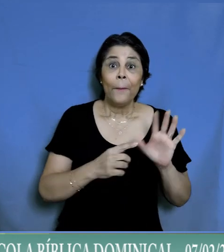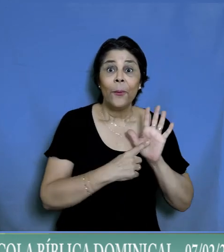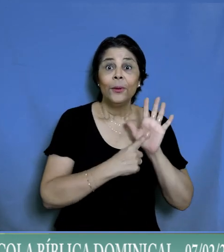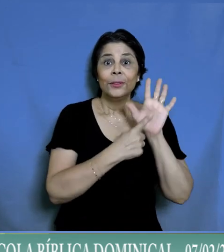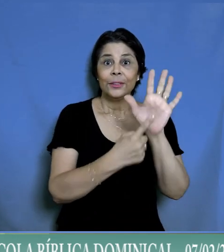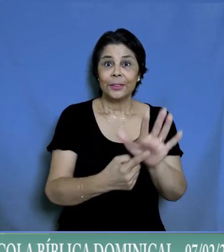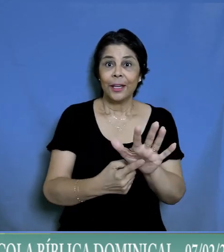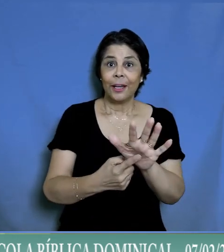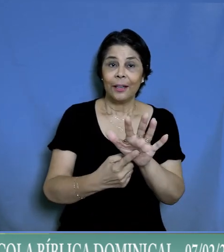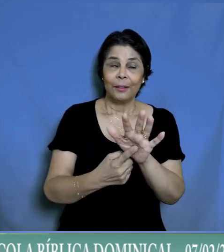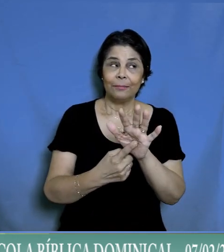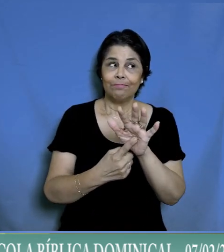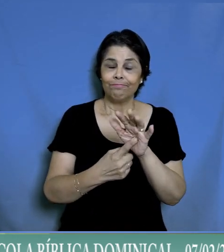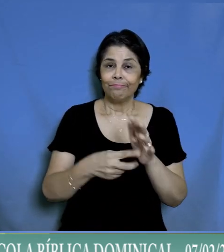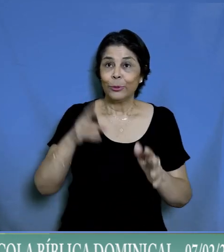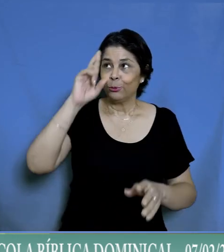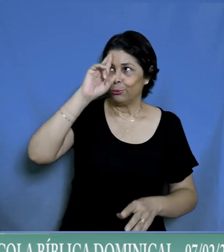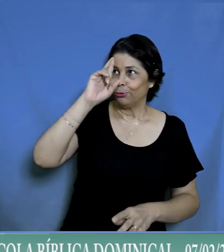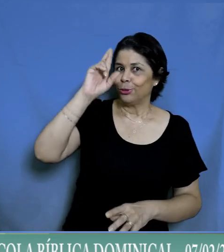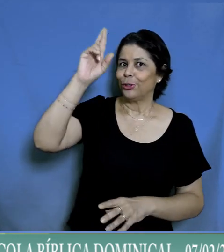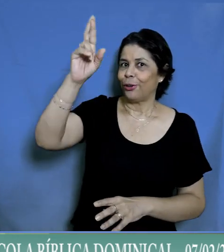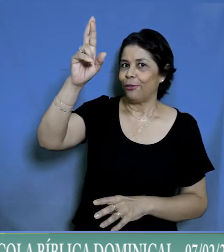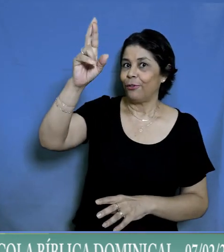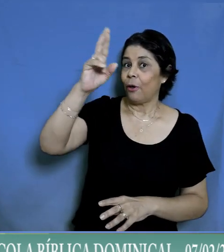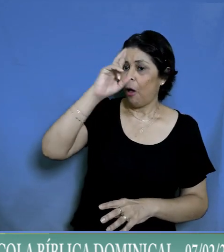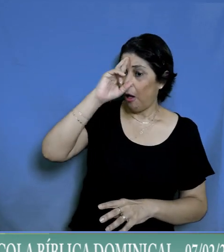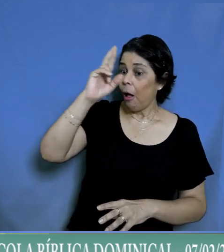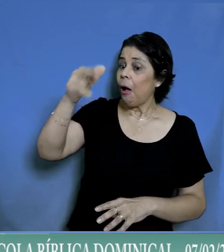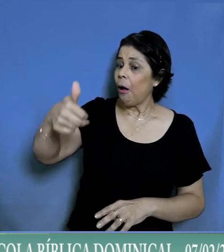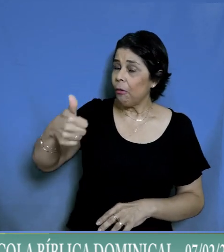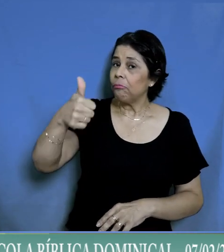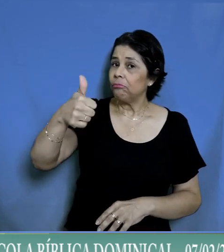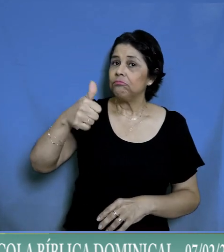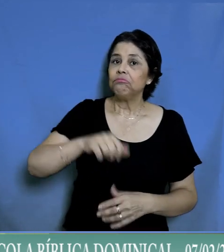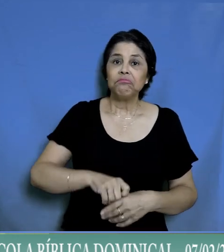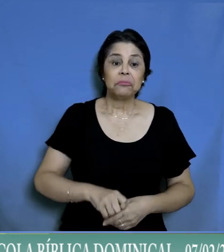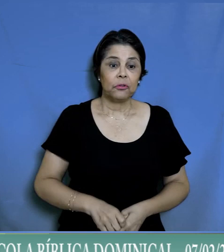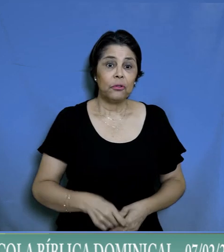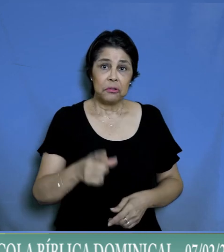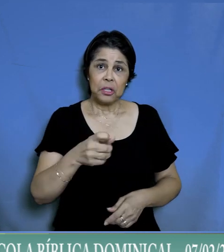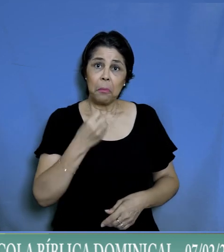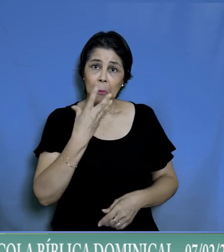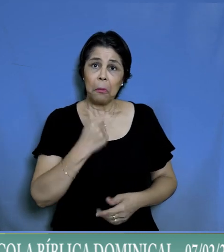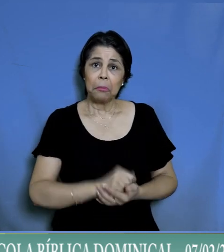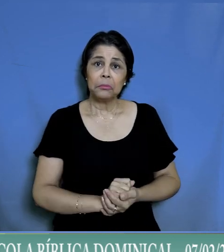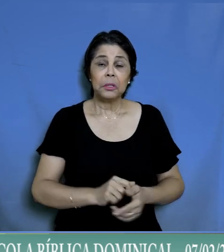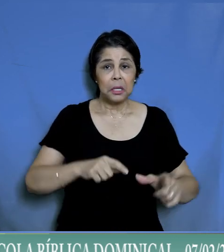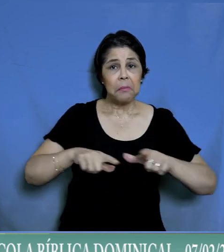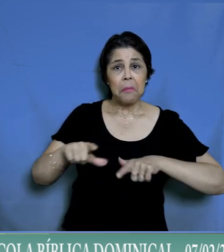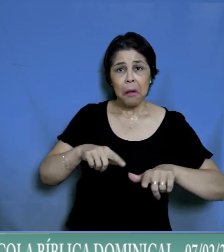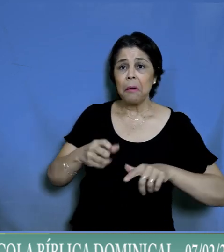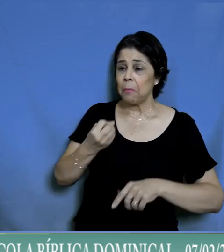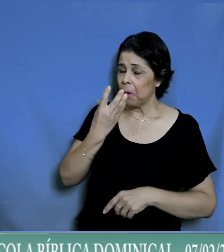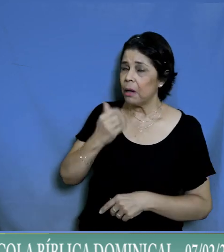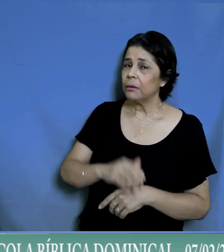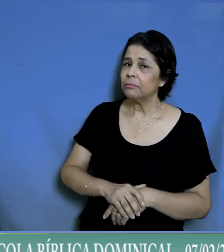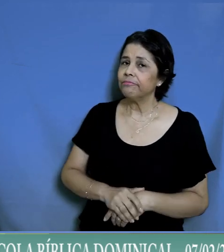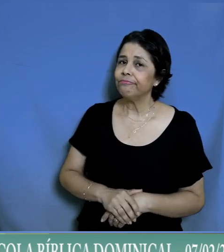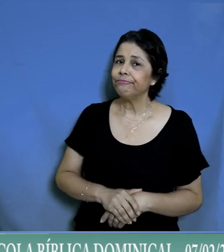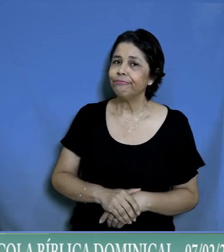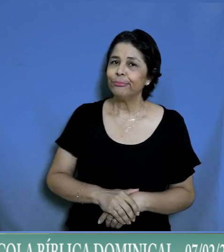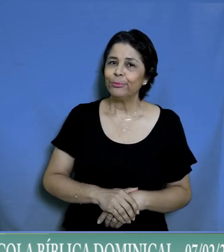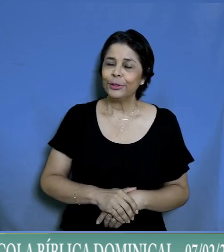círculo virtuoso. É isso que Paulo estava falando. E foi isso que Calvino incutiu na cabeça dos